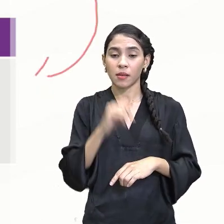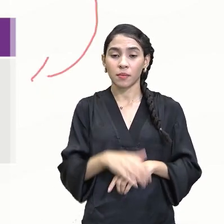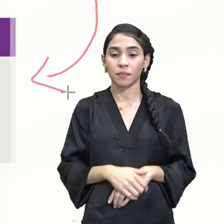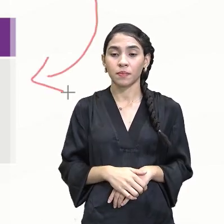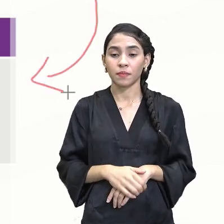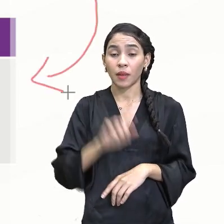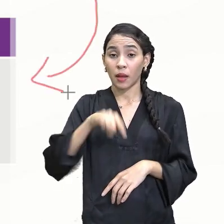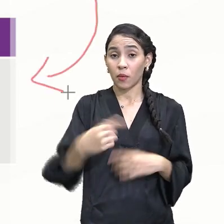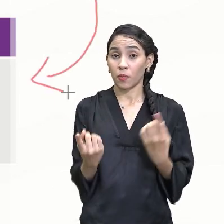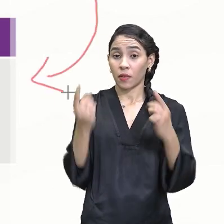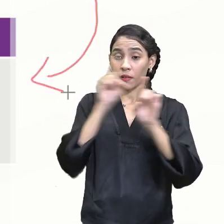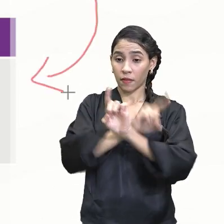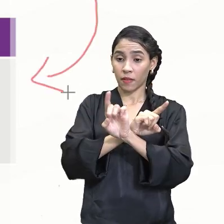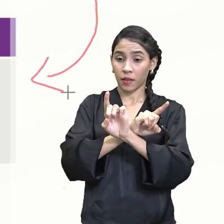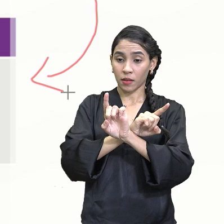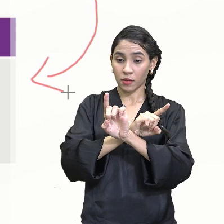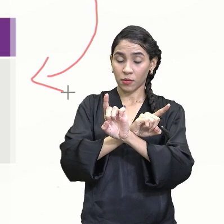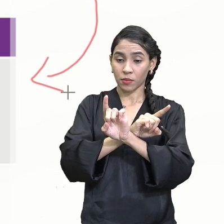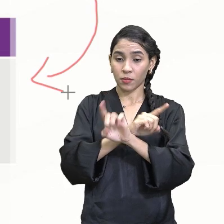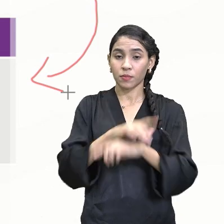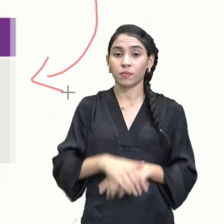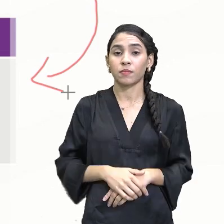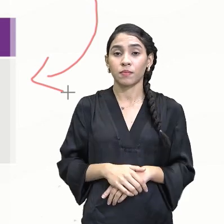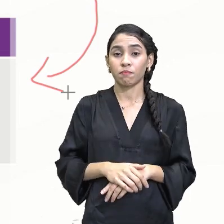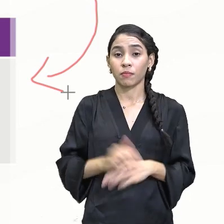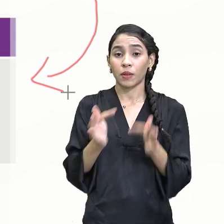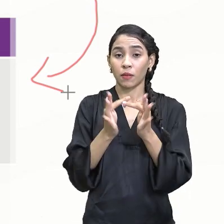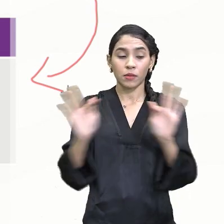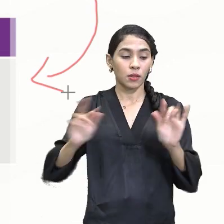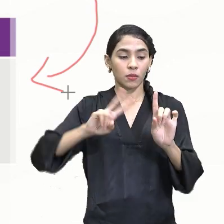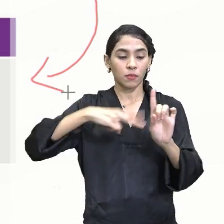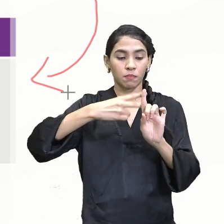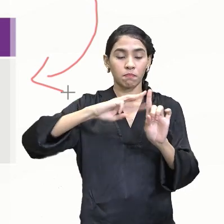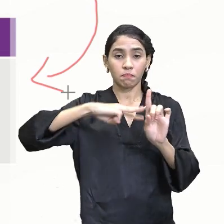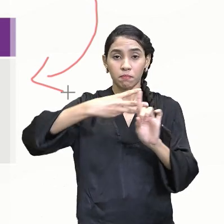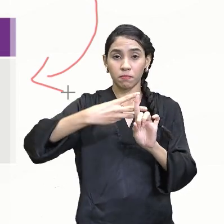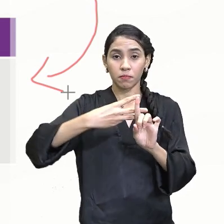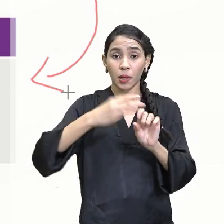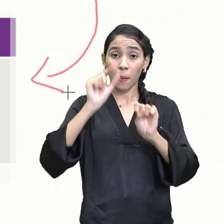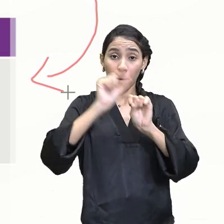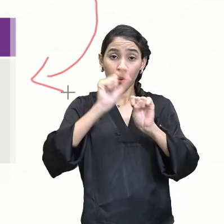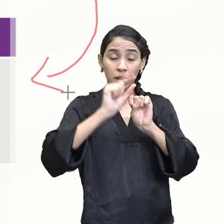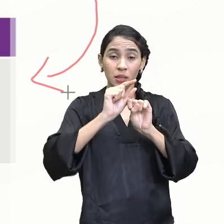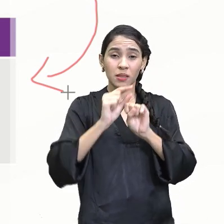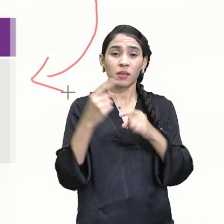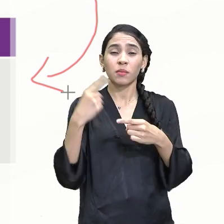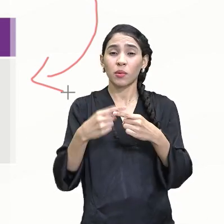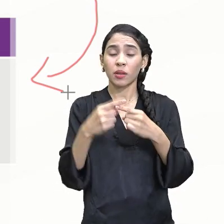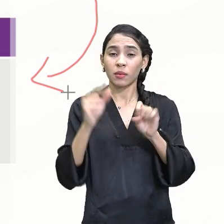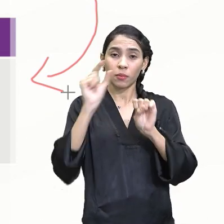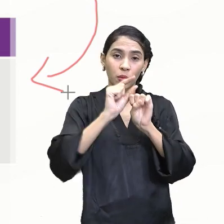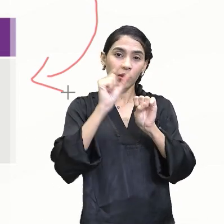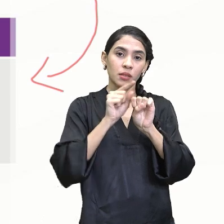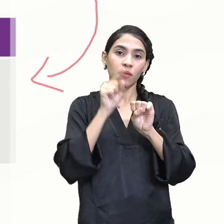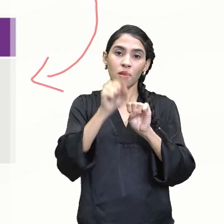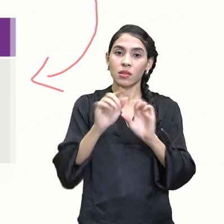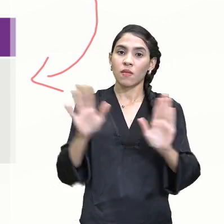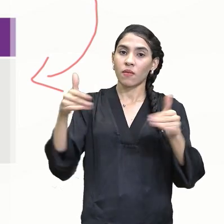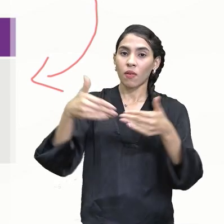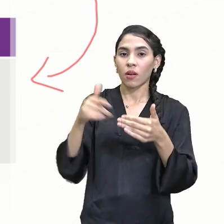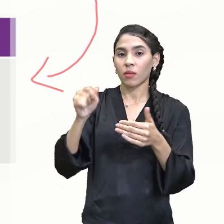é o inverso da forma exponencial, né, da potência. Porque na potência a gente trabalha com uma